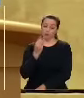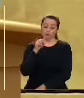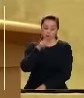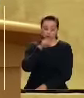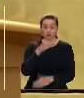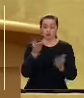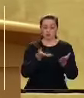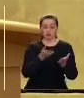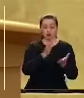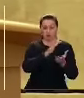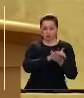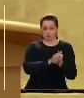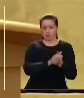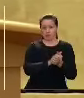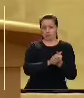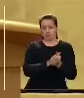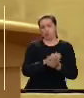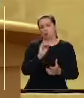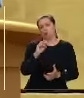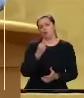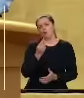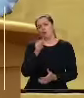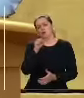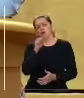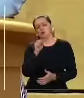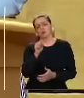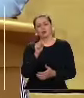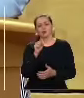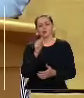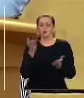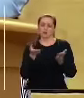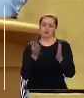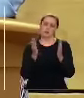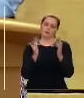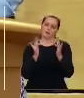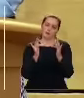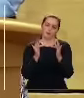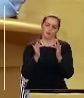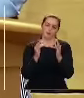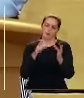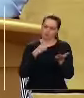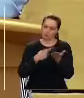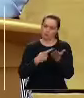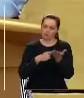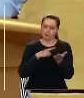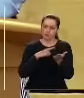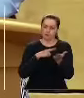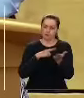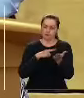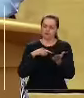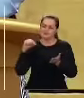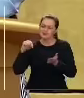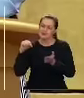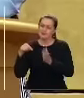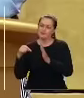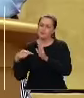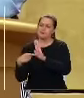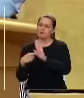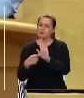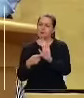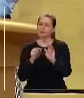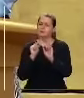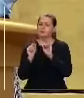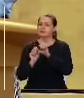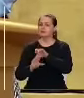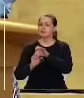já somos casados, ou você namorado, que tem um compromisso, o que que isso ensina? A Bíblia diz